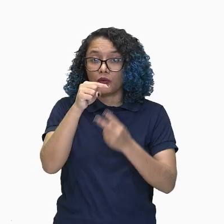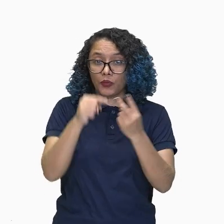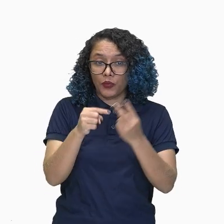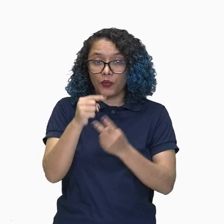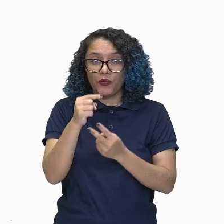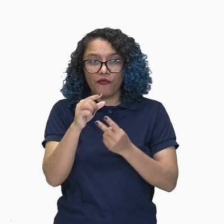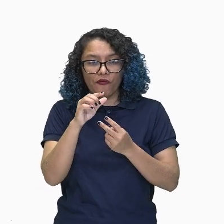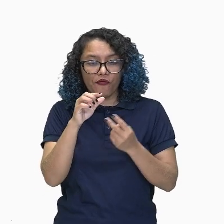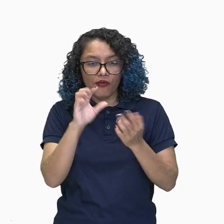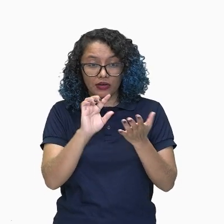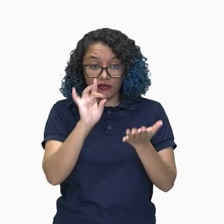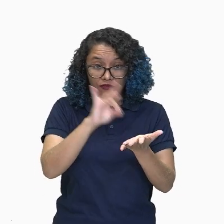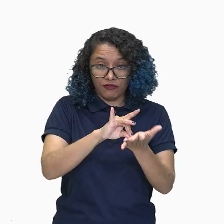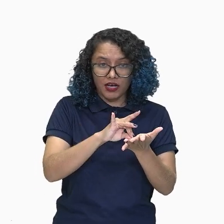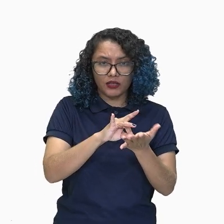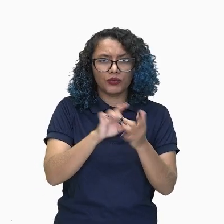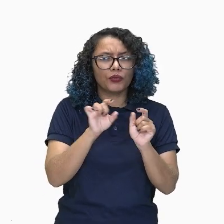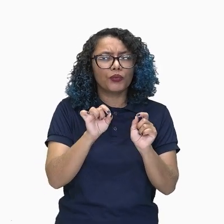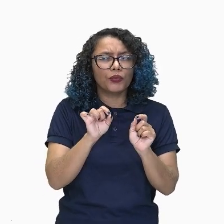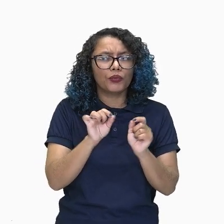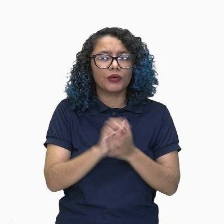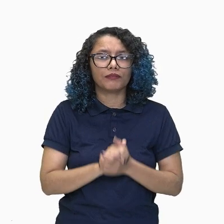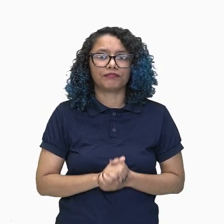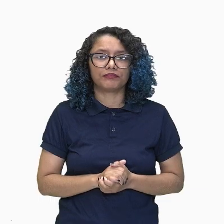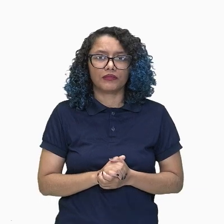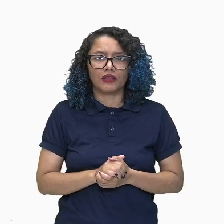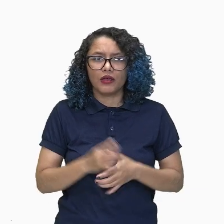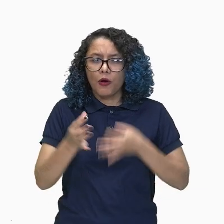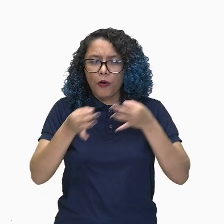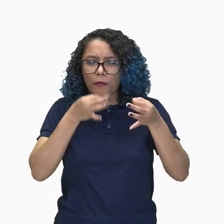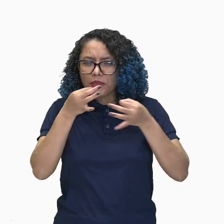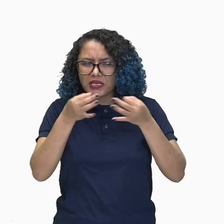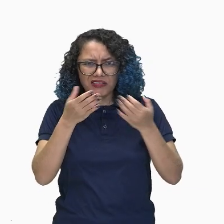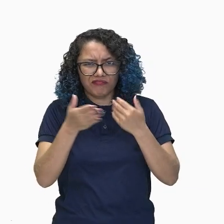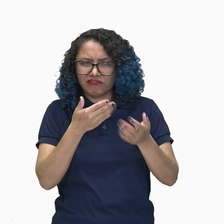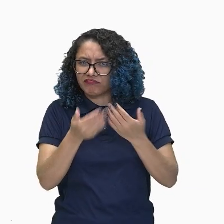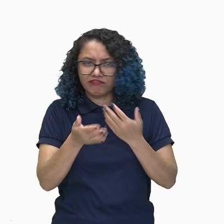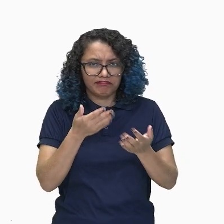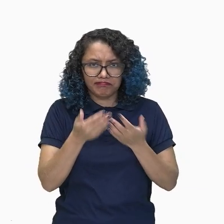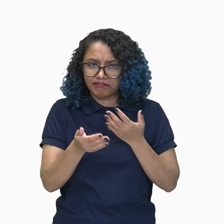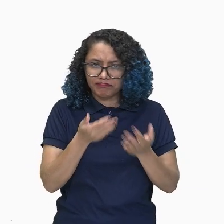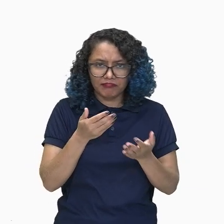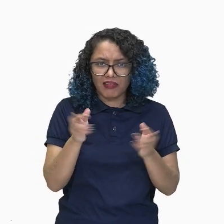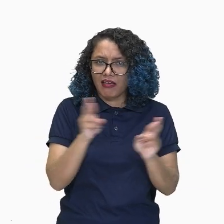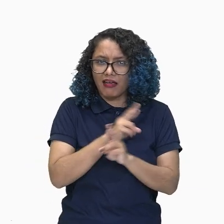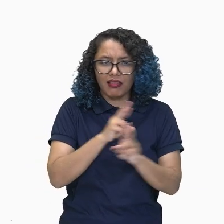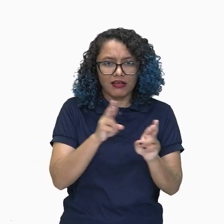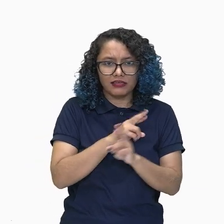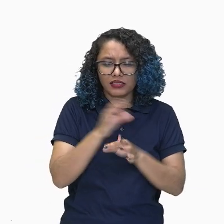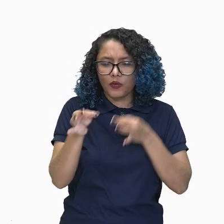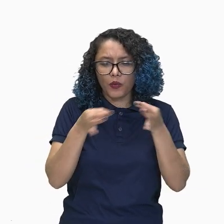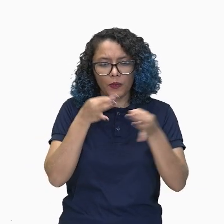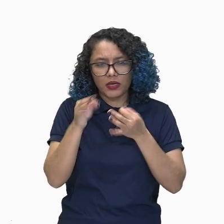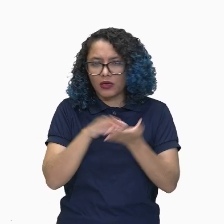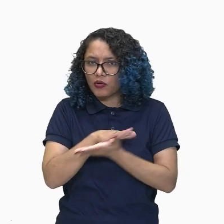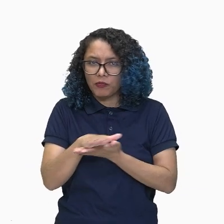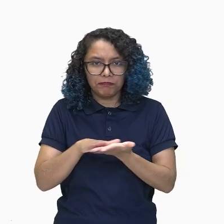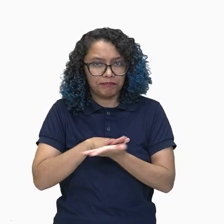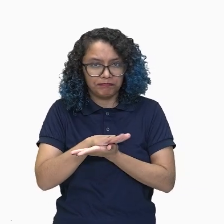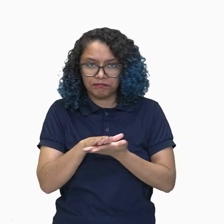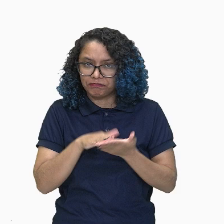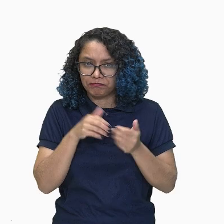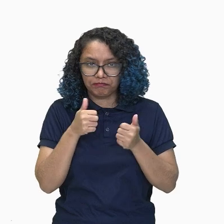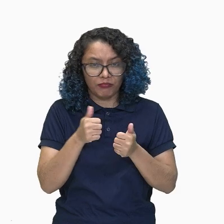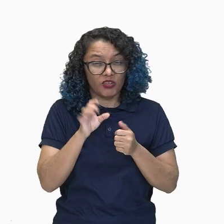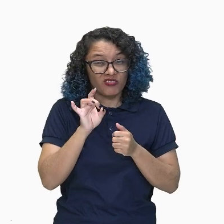são algo que independe da opinião, ou seja, eles não têm relação com nenhuma opinião. Um